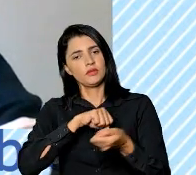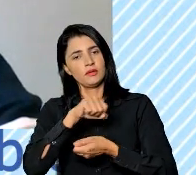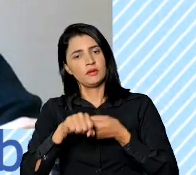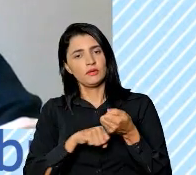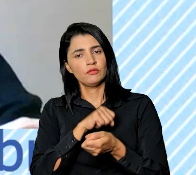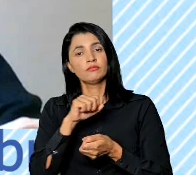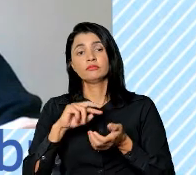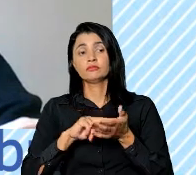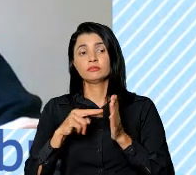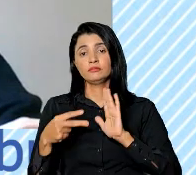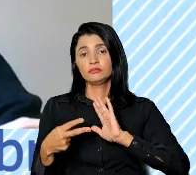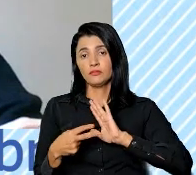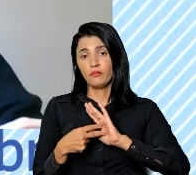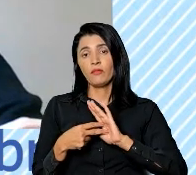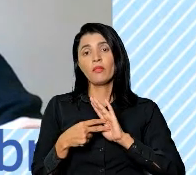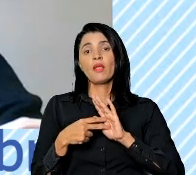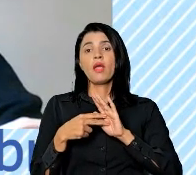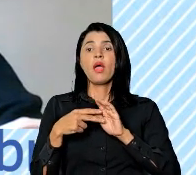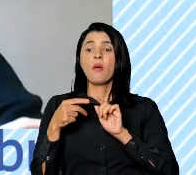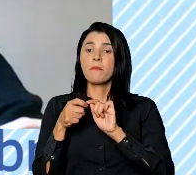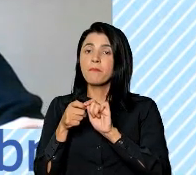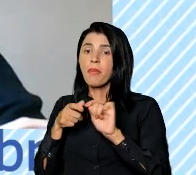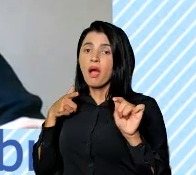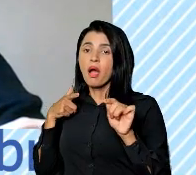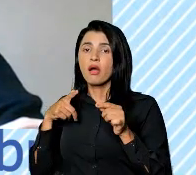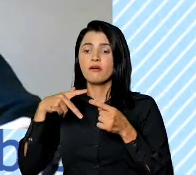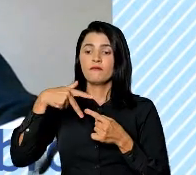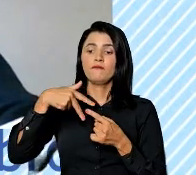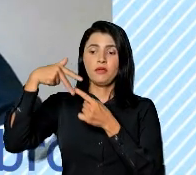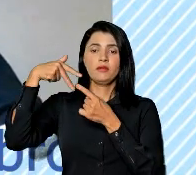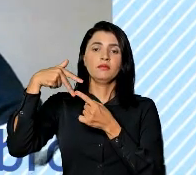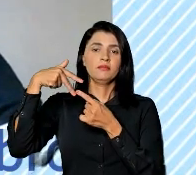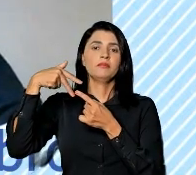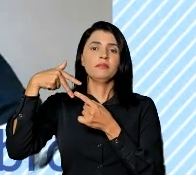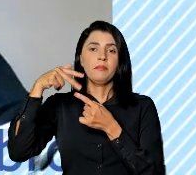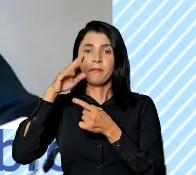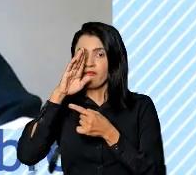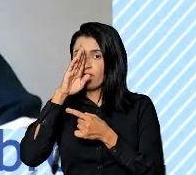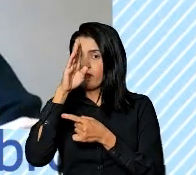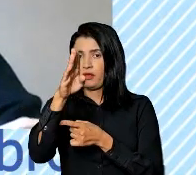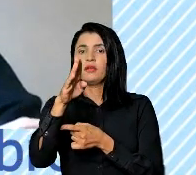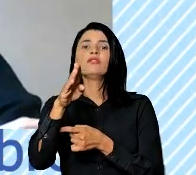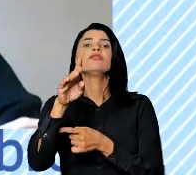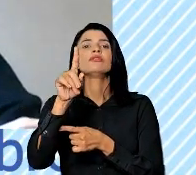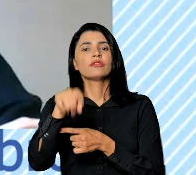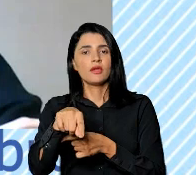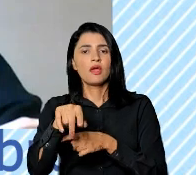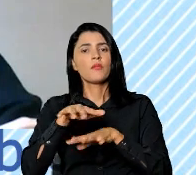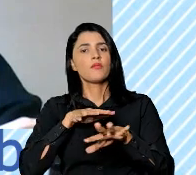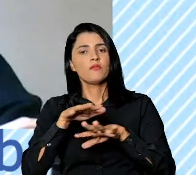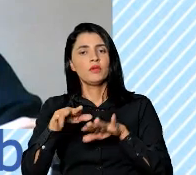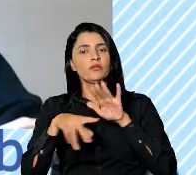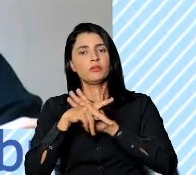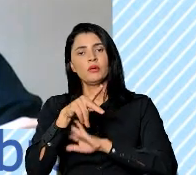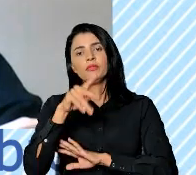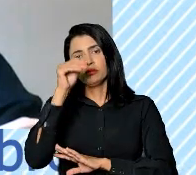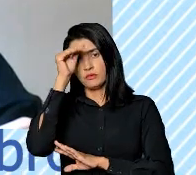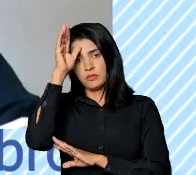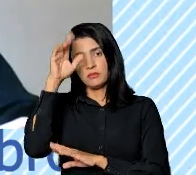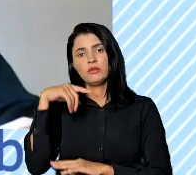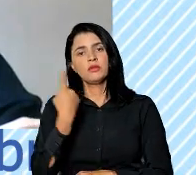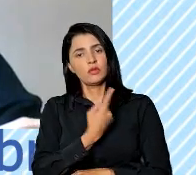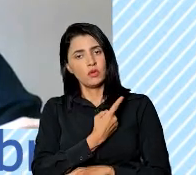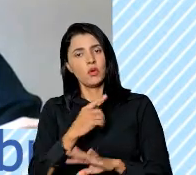uma flecha voltada para cima e para frente, que é o movimento do conhecimento que a nossa